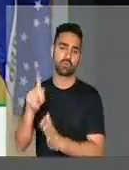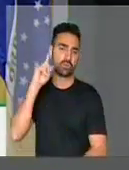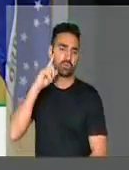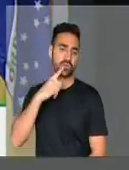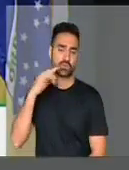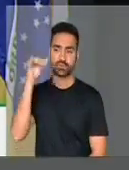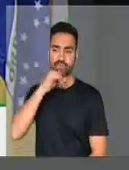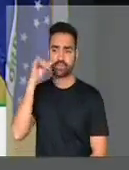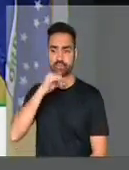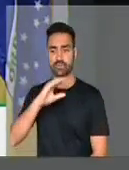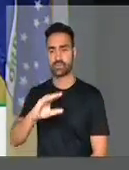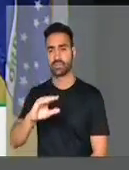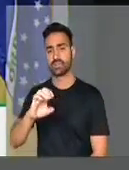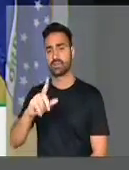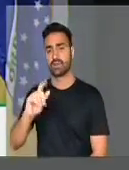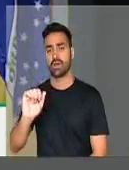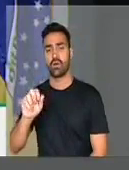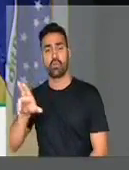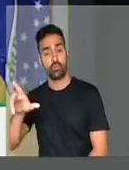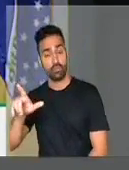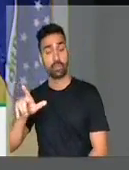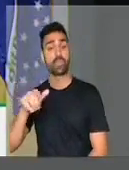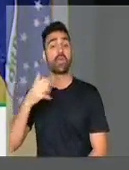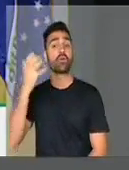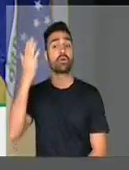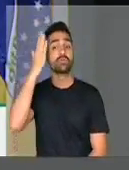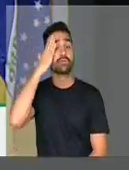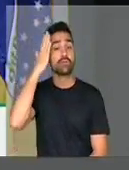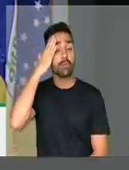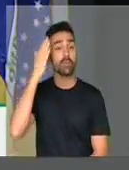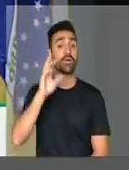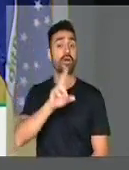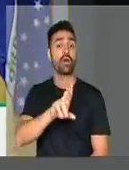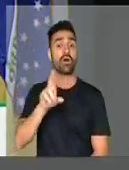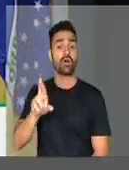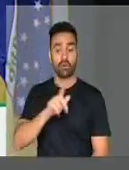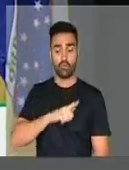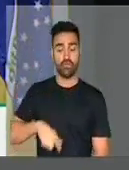governador Rodrigo Hollenberg se explique com relação